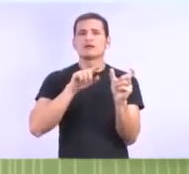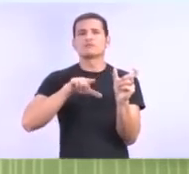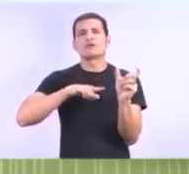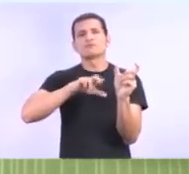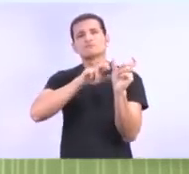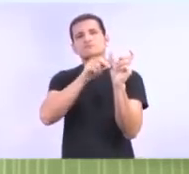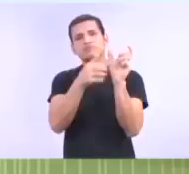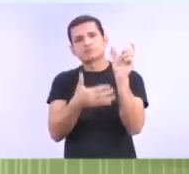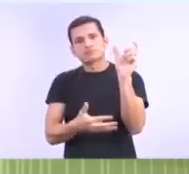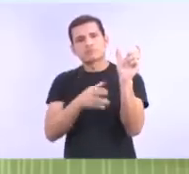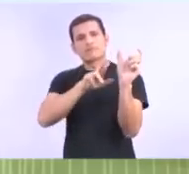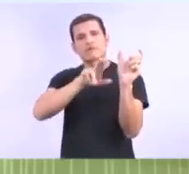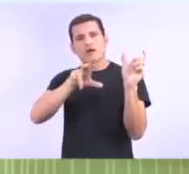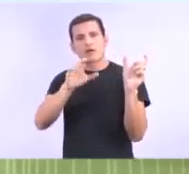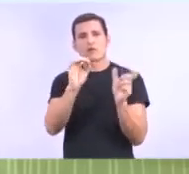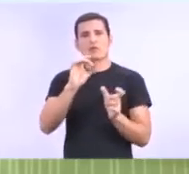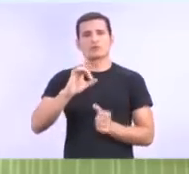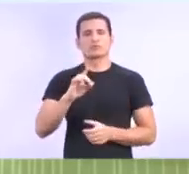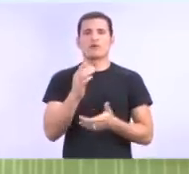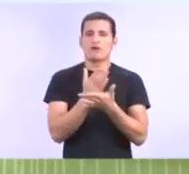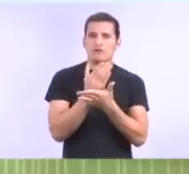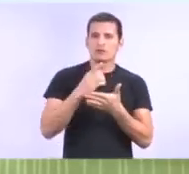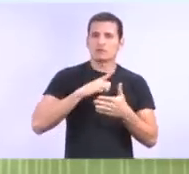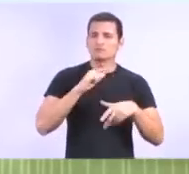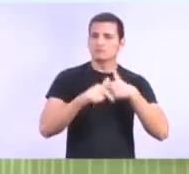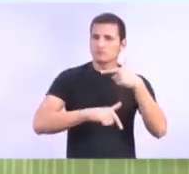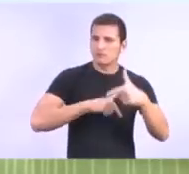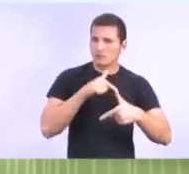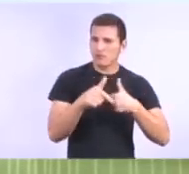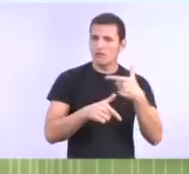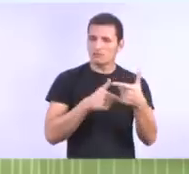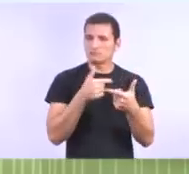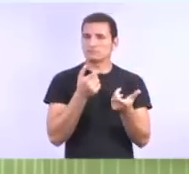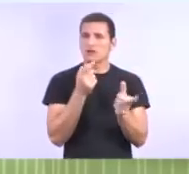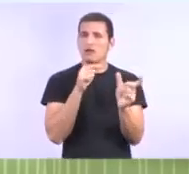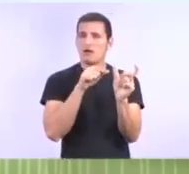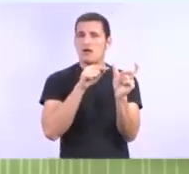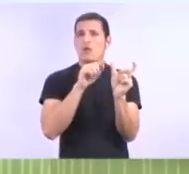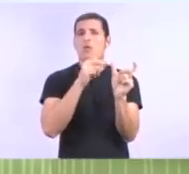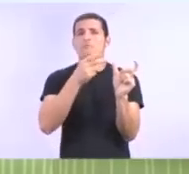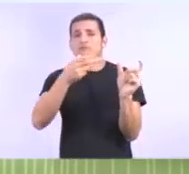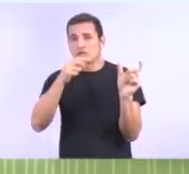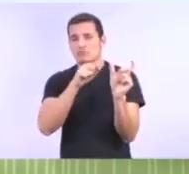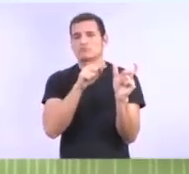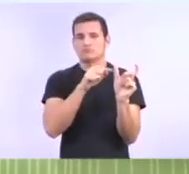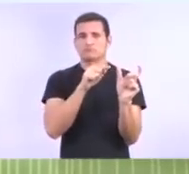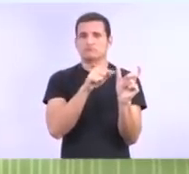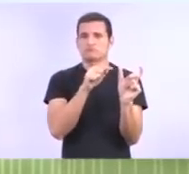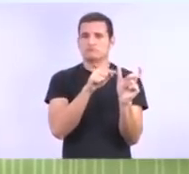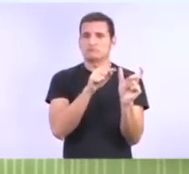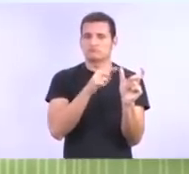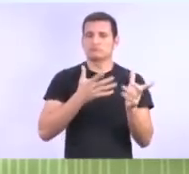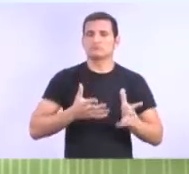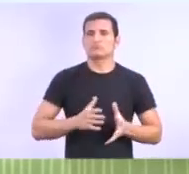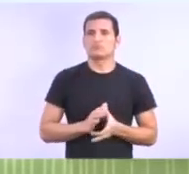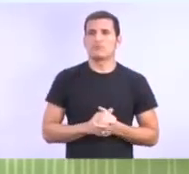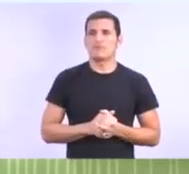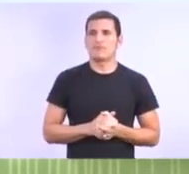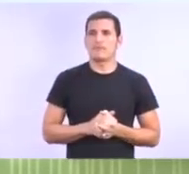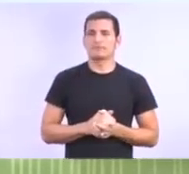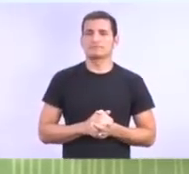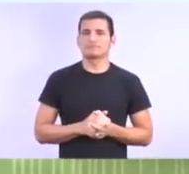implementações, vários códigos, quer dizer, alguém teve um trabalho enorme de deixar aquele objeto funcional. Essa